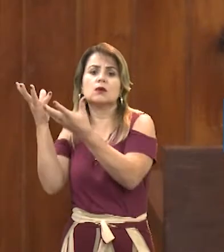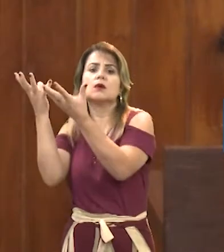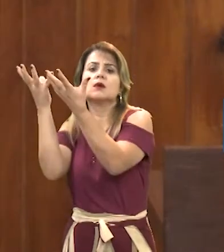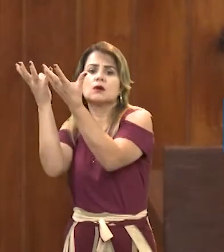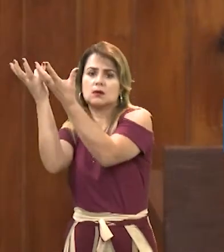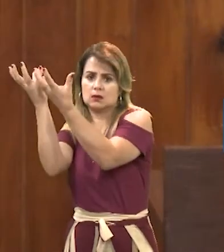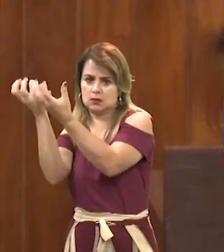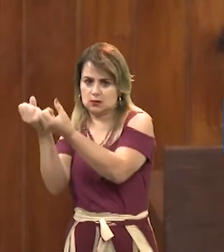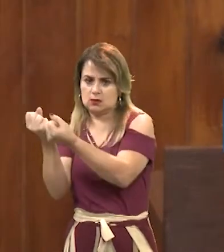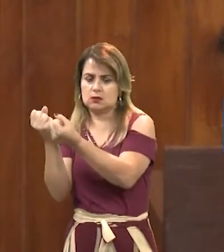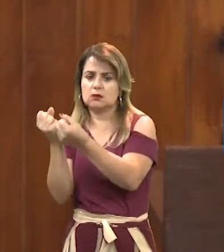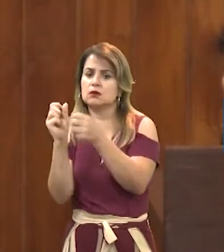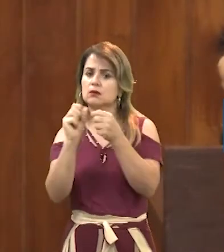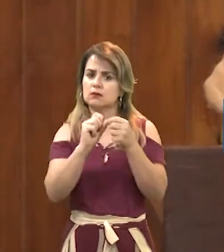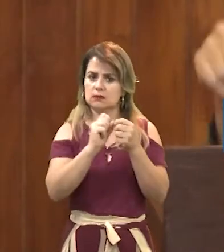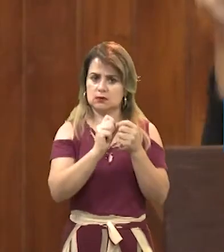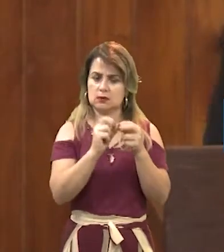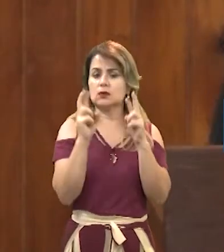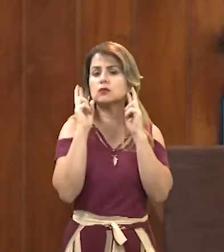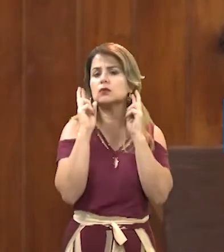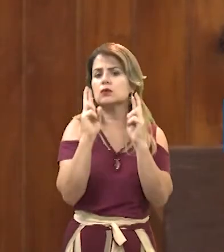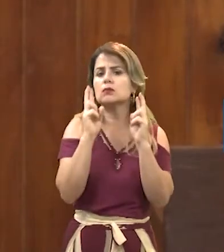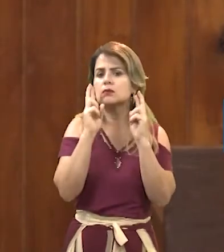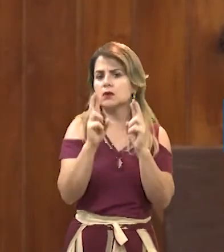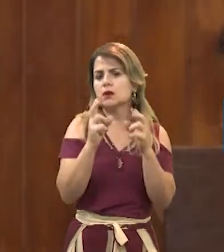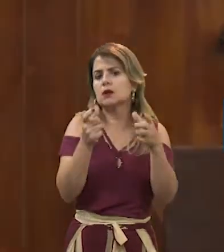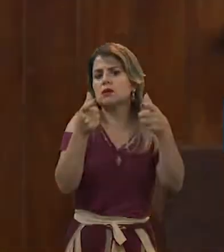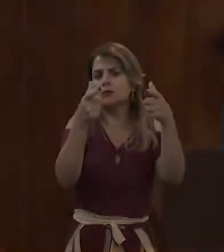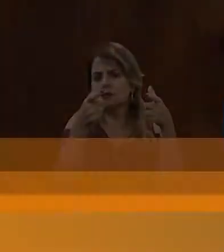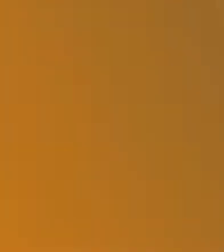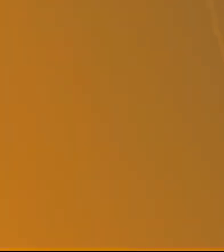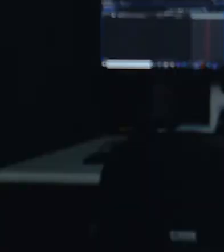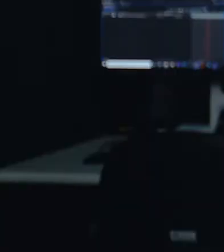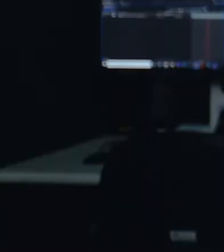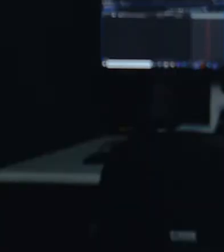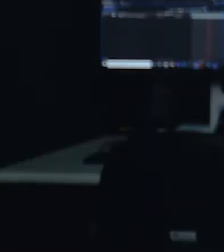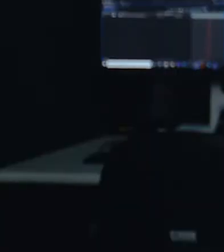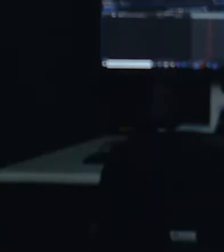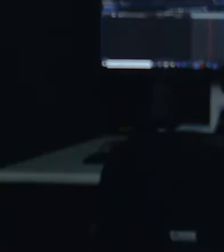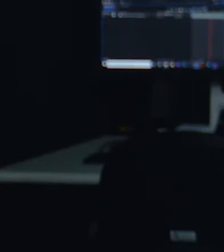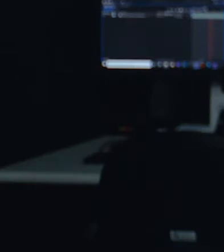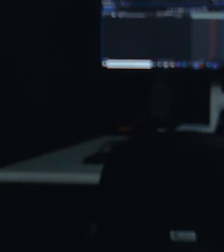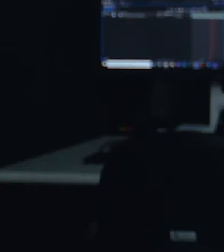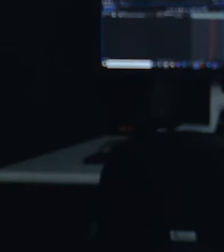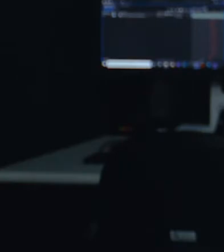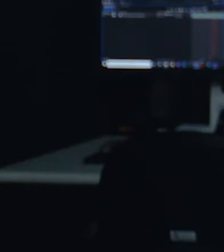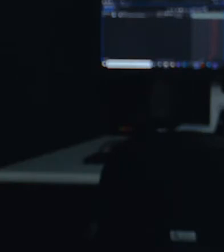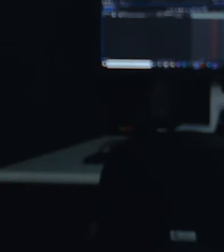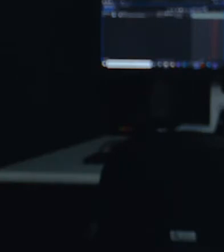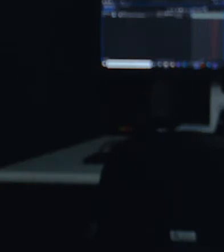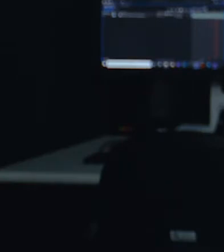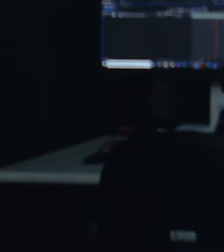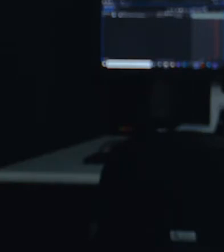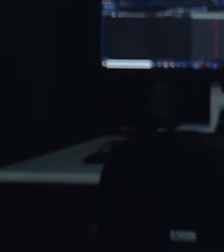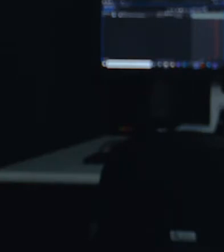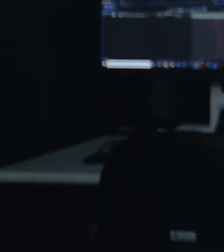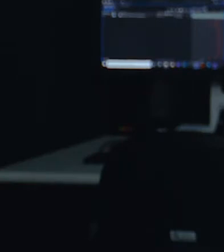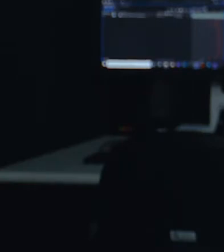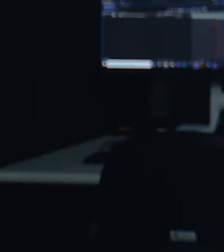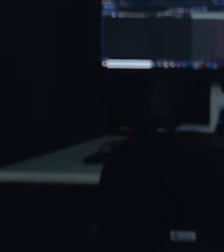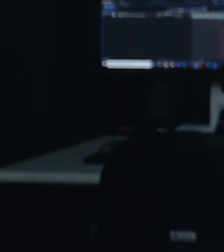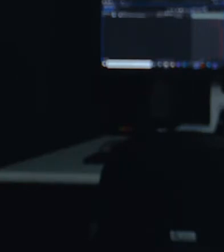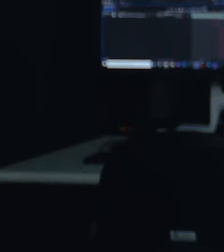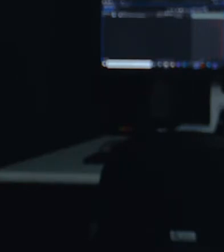nossa cidade, seja modelo como está sendo lá na cidade de Bauru. E no esporte, com a iniciativa do presidente Marcos